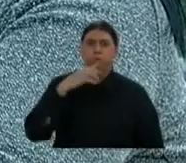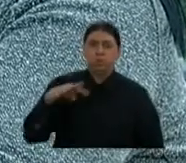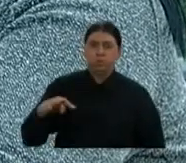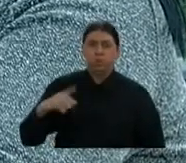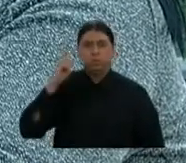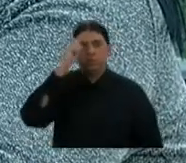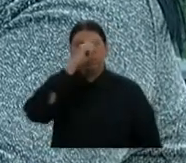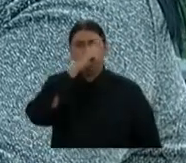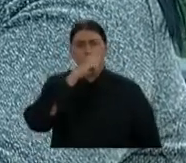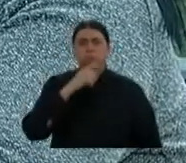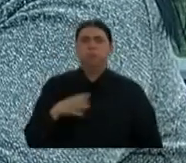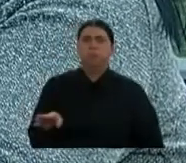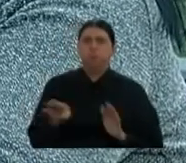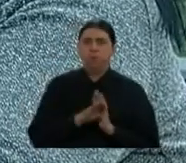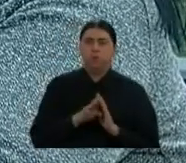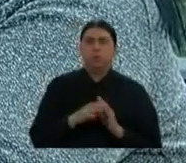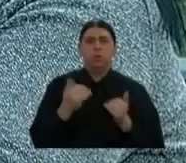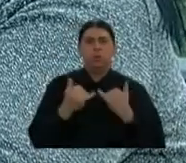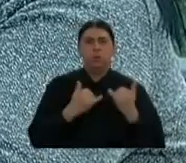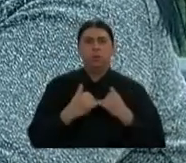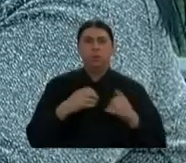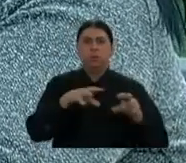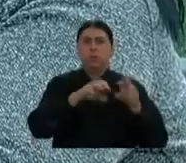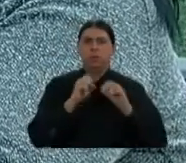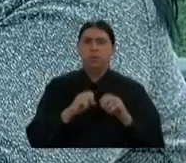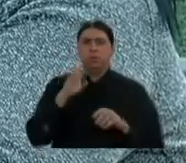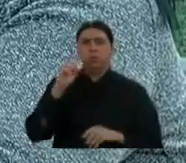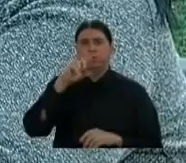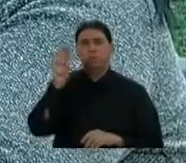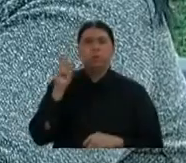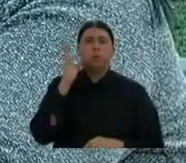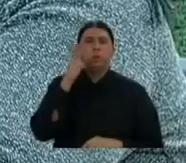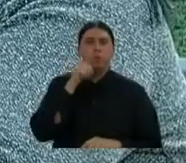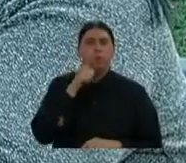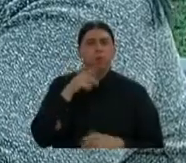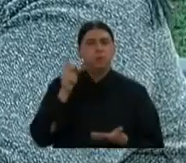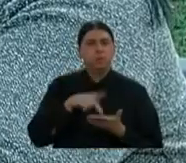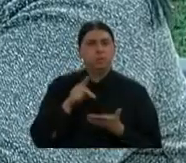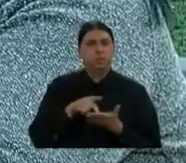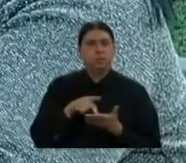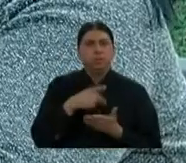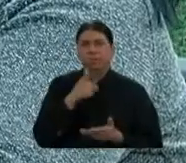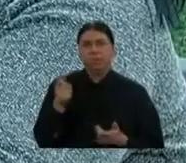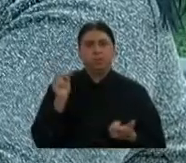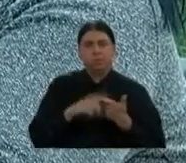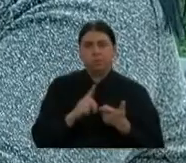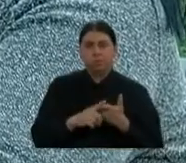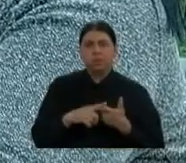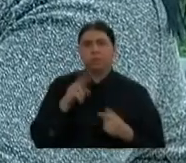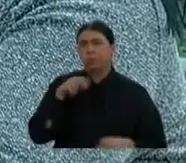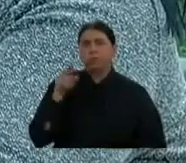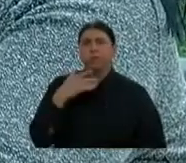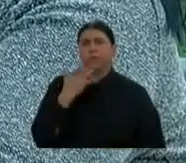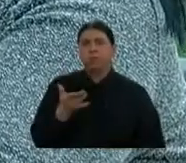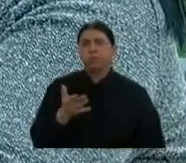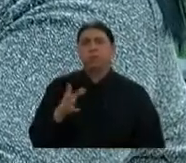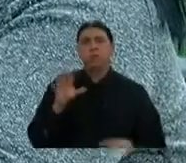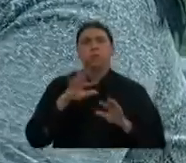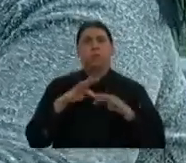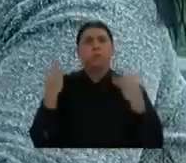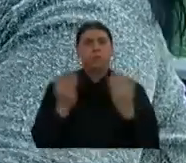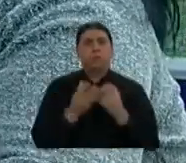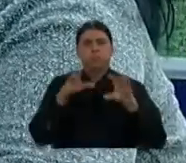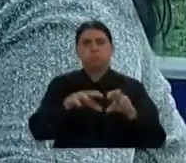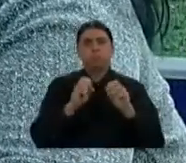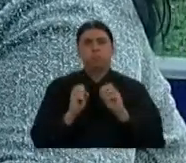mesmo conceição adoções tardias que a gente chama né que na verdade não são adoções tardias porque nunca é tarde para ser seguido de alguém então a gente